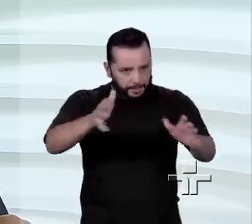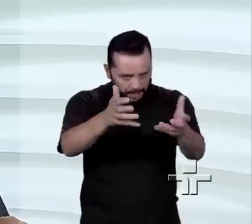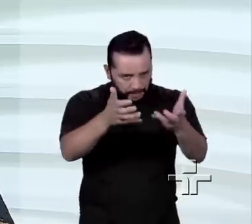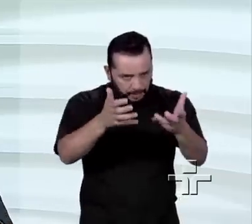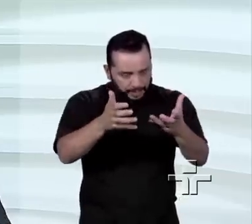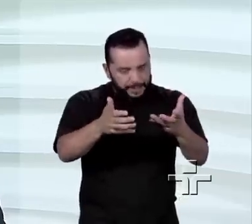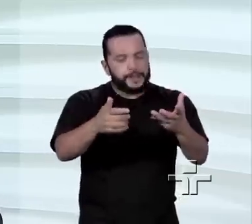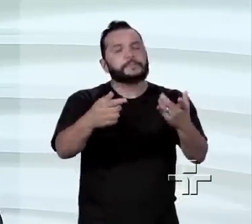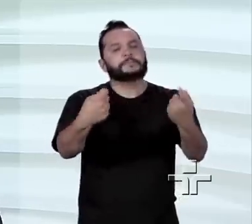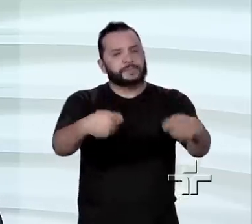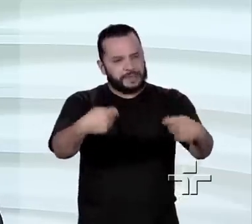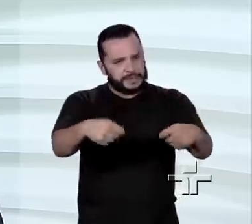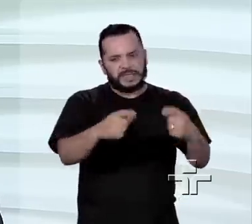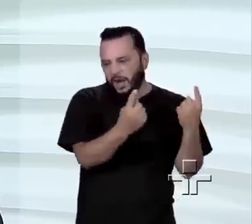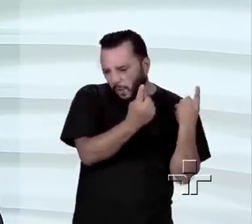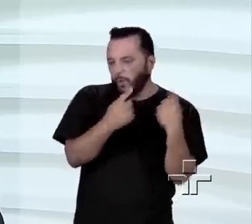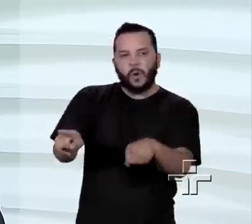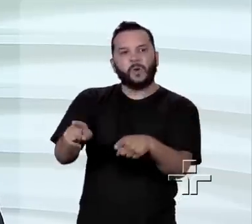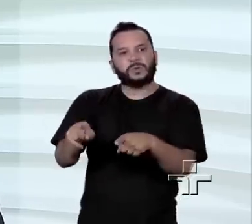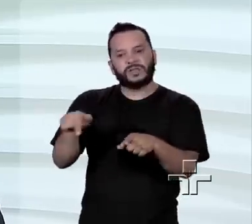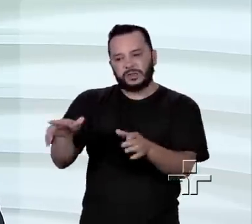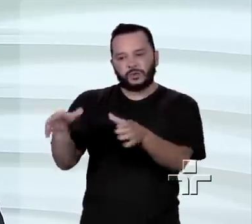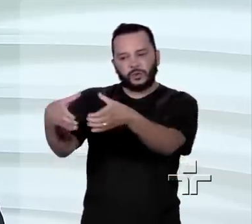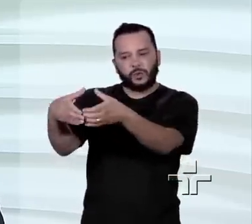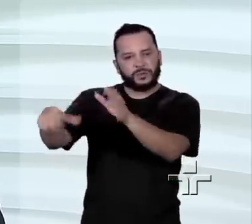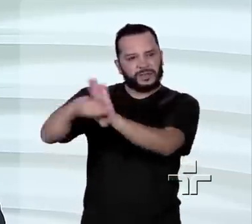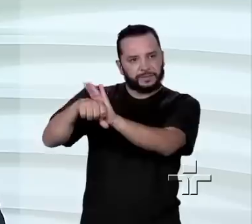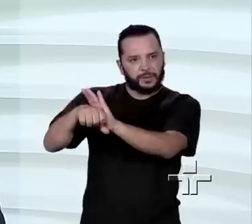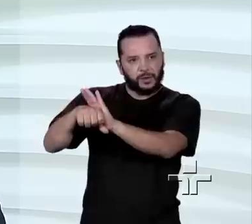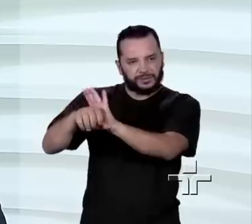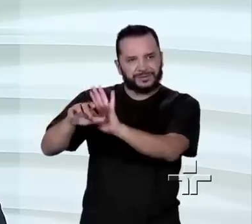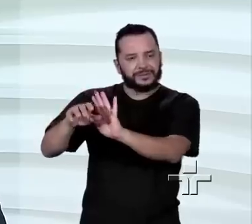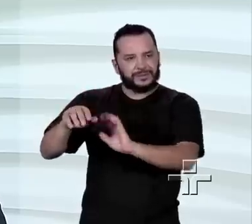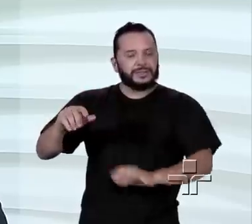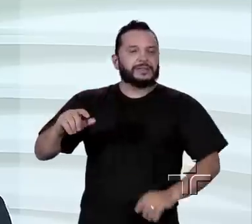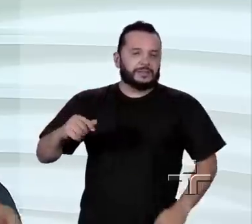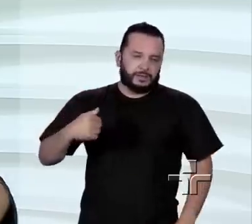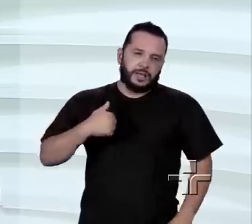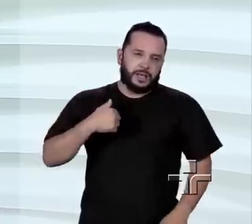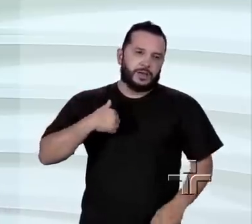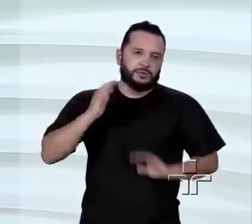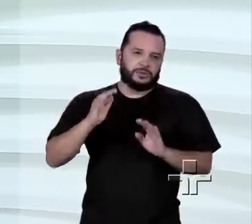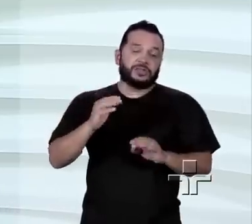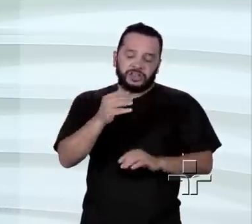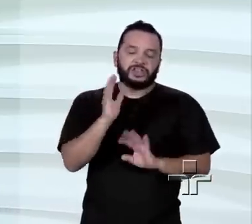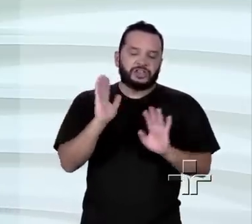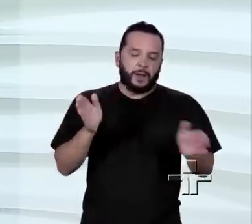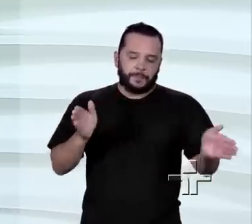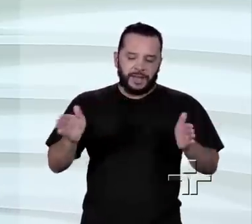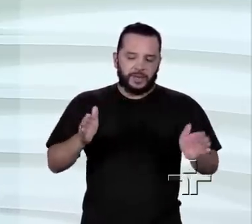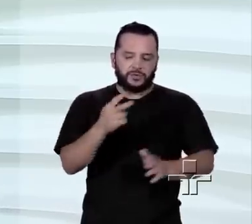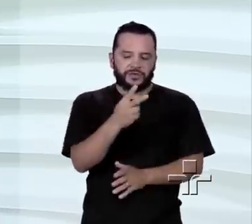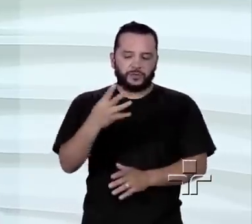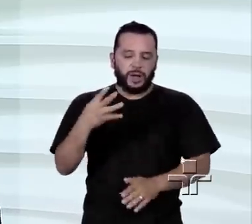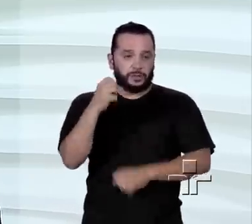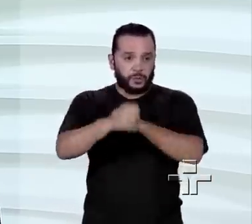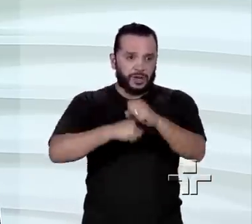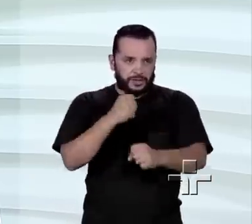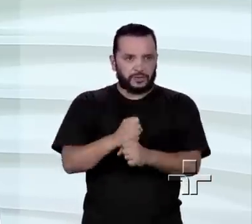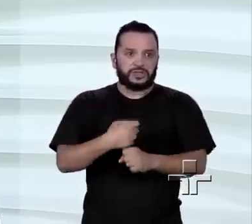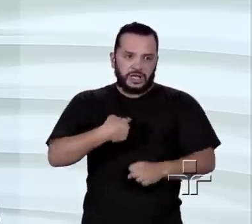atacar efetivamente isso. Então, são 24 anos de sofrimentos que eu, como policial,